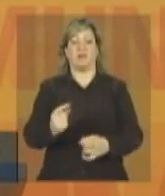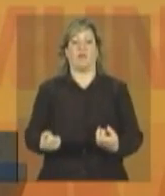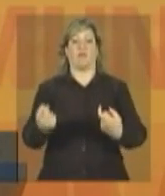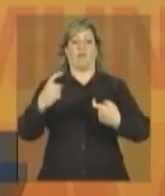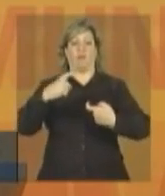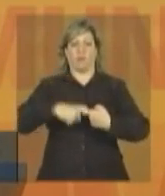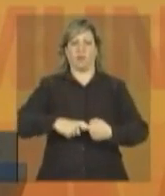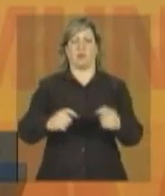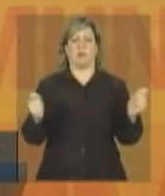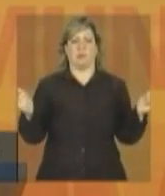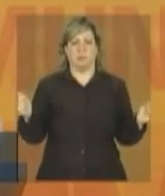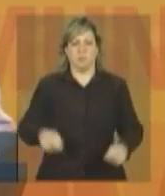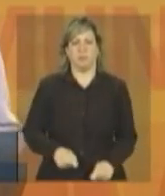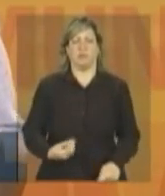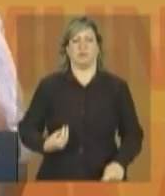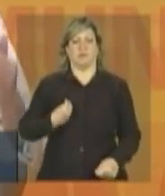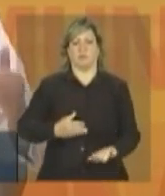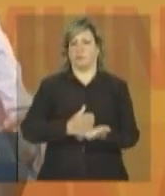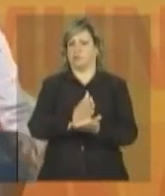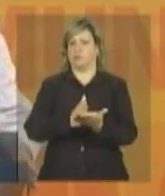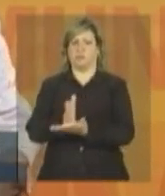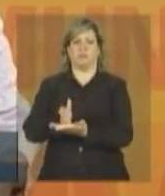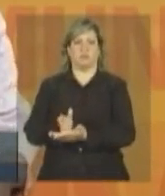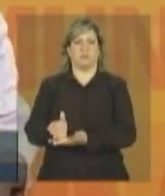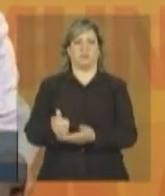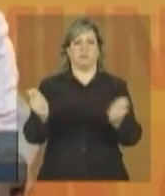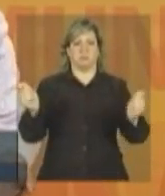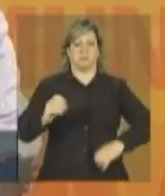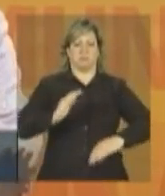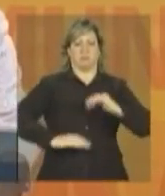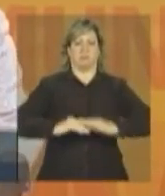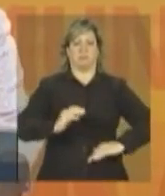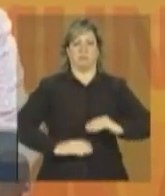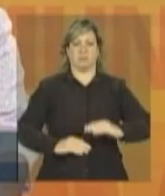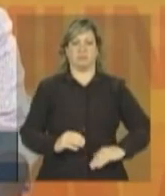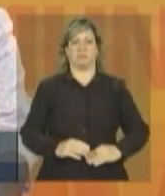de dirigir seus próprios rumos ao